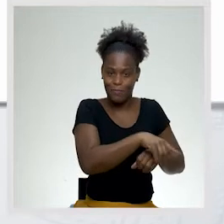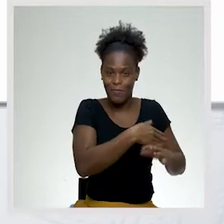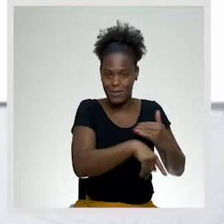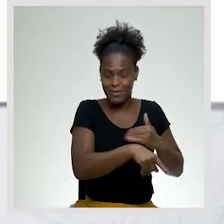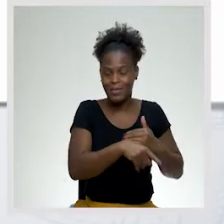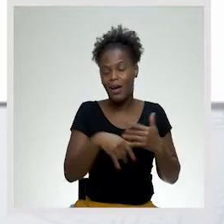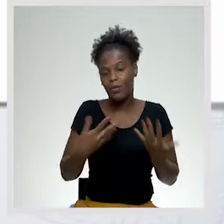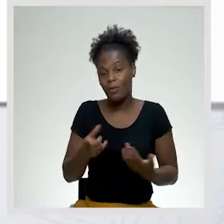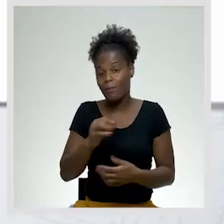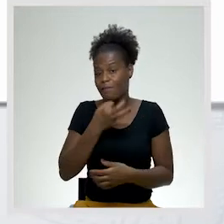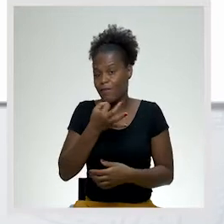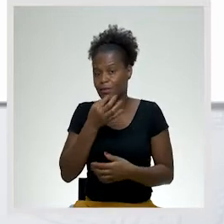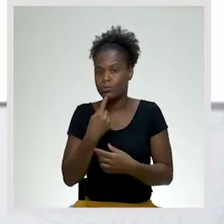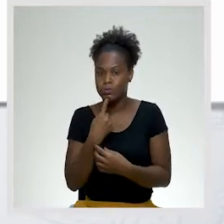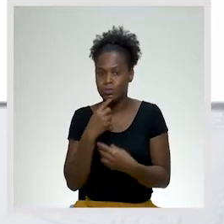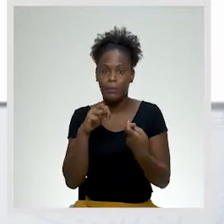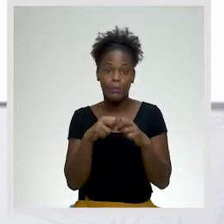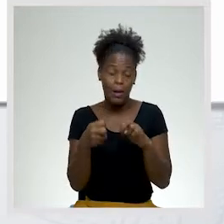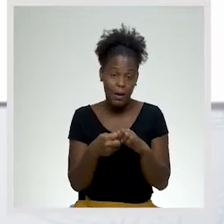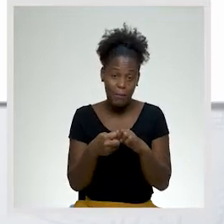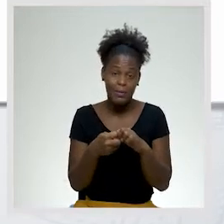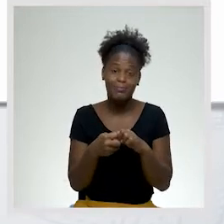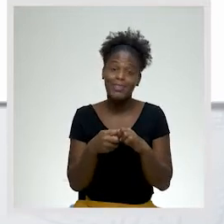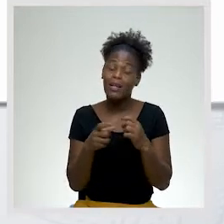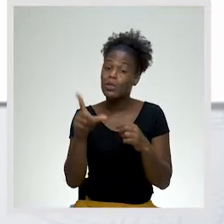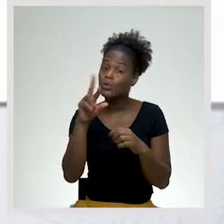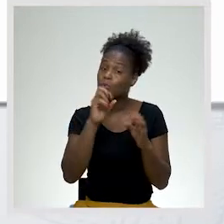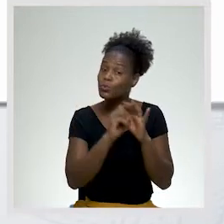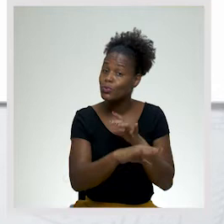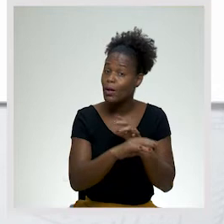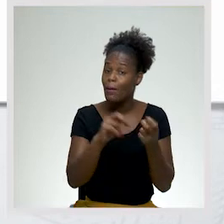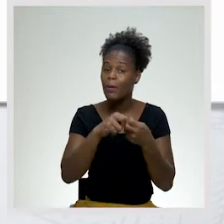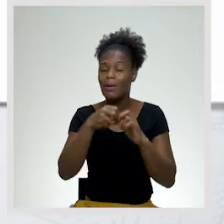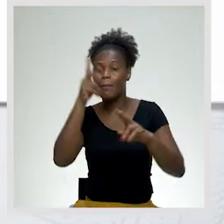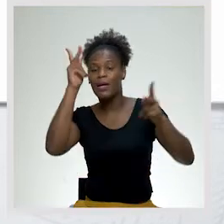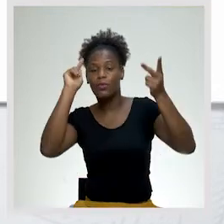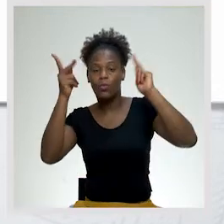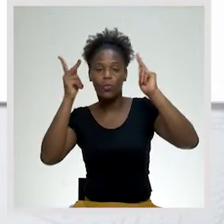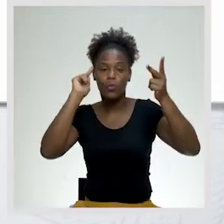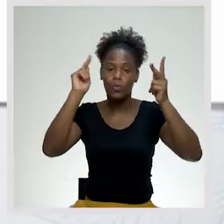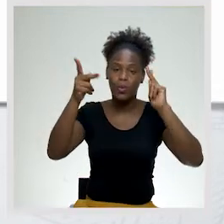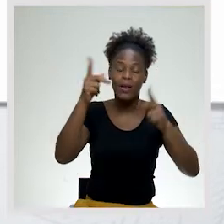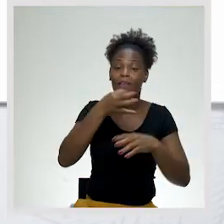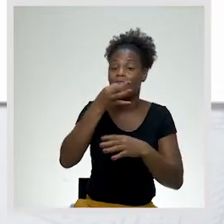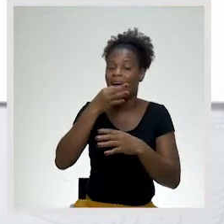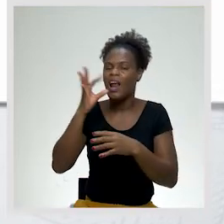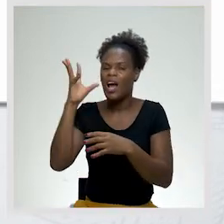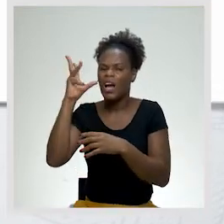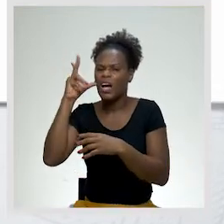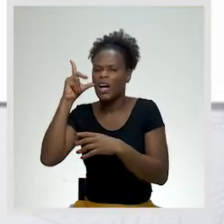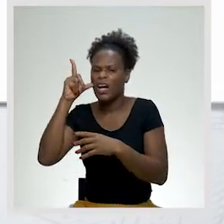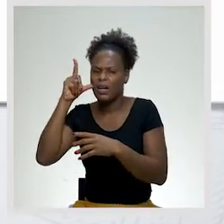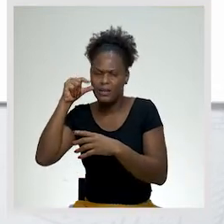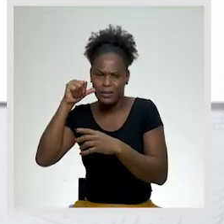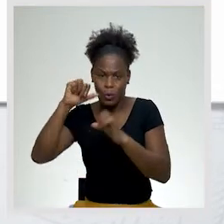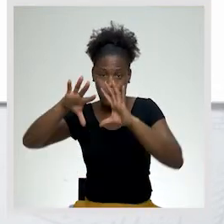fala-se muito hoje em problemas residuais, industriais, fala-se em aquecimento global, em